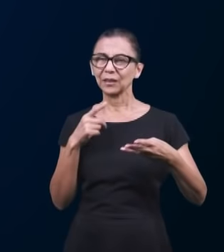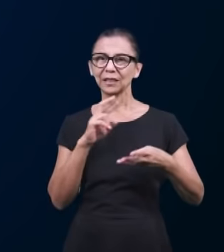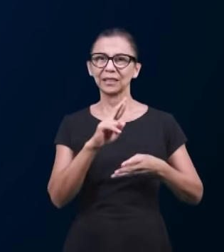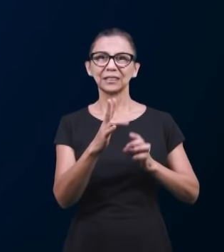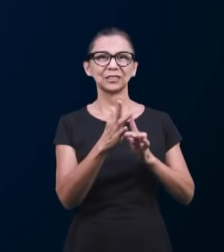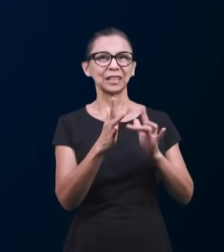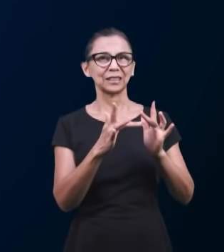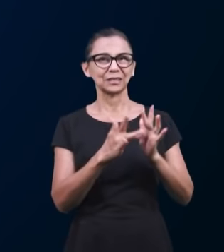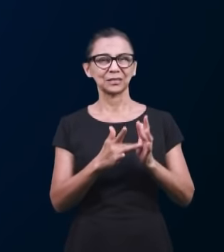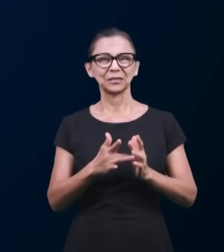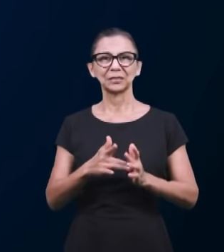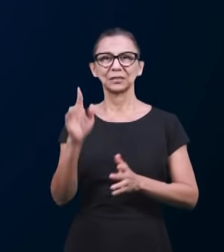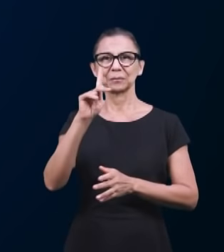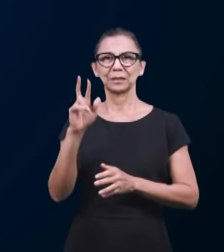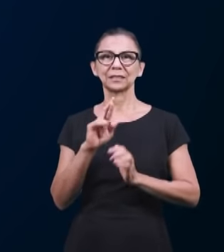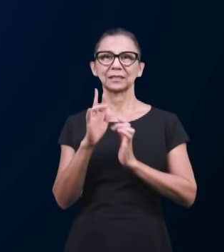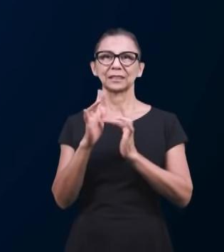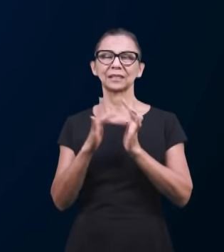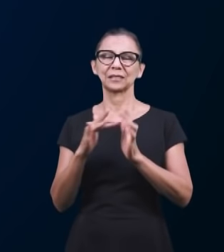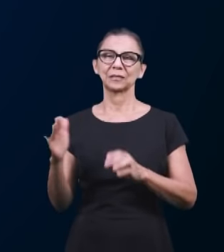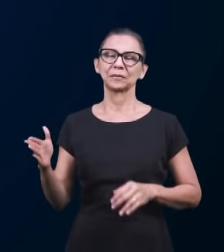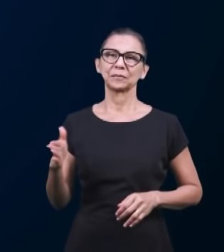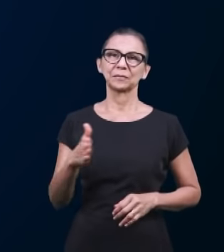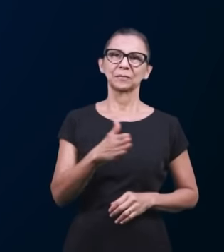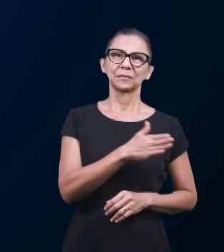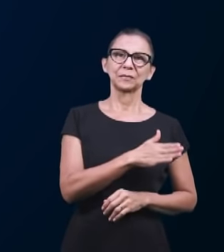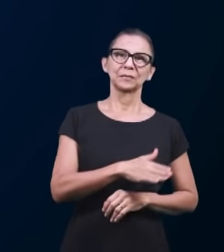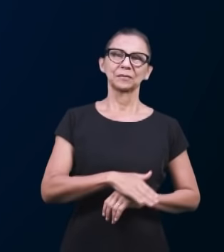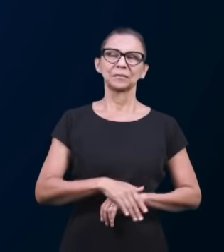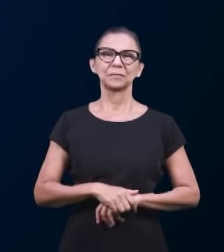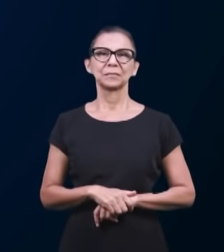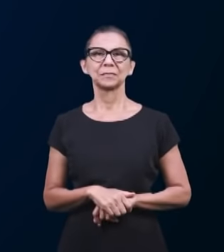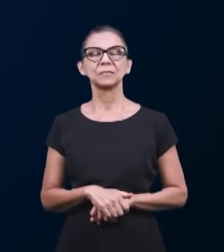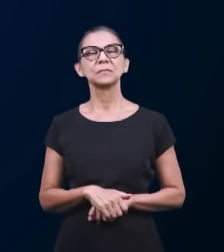irmãos. Pai do Senhor, meus irmãos. Vamos lá.